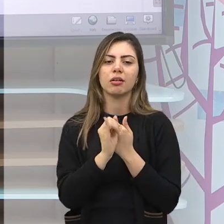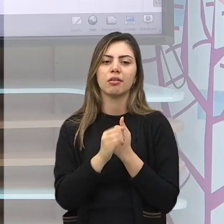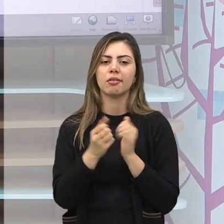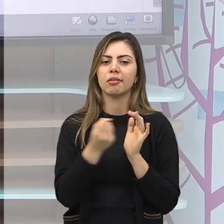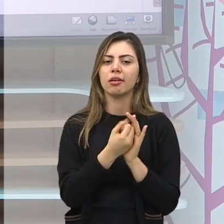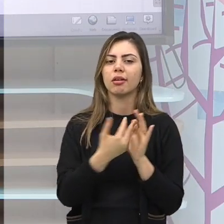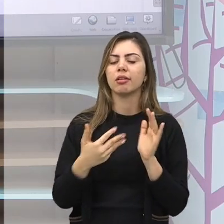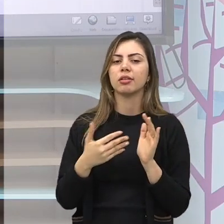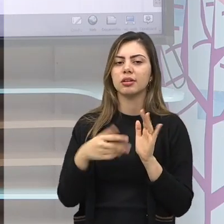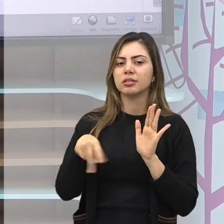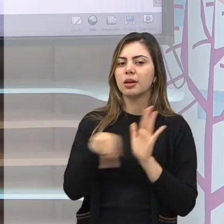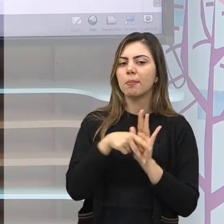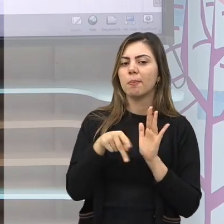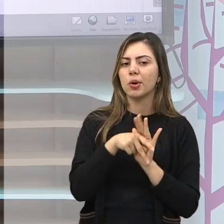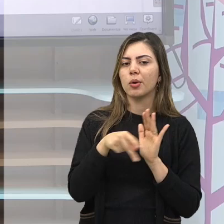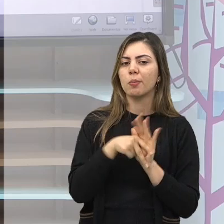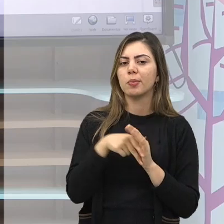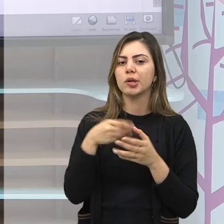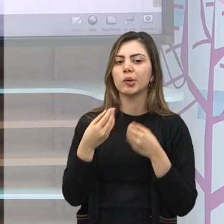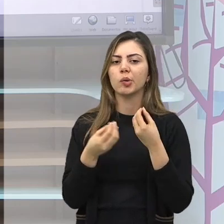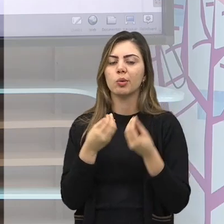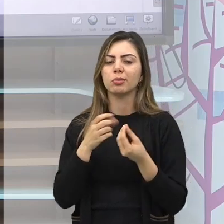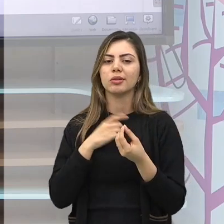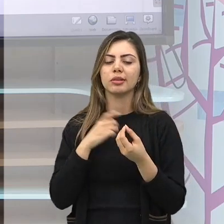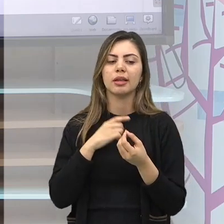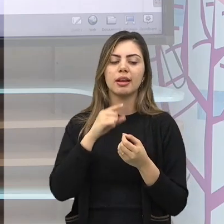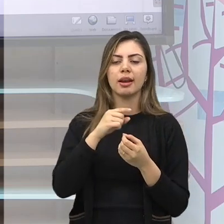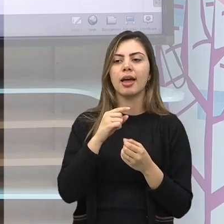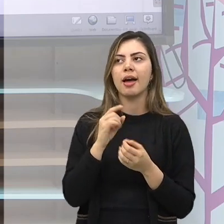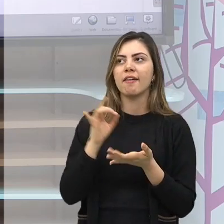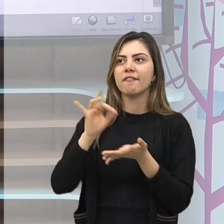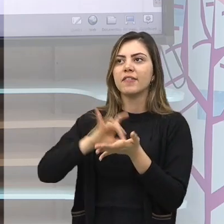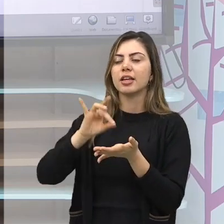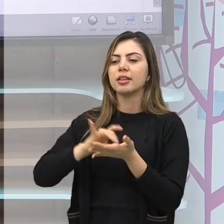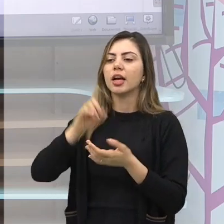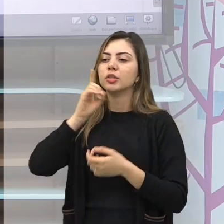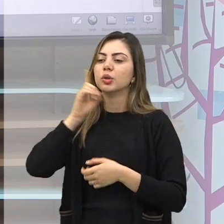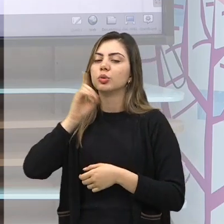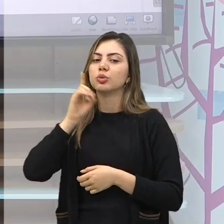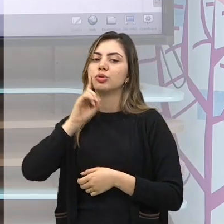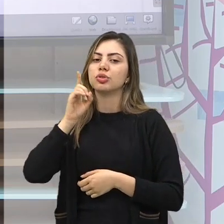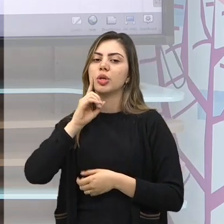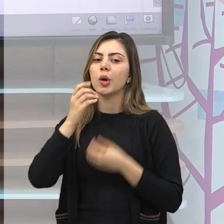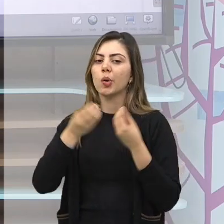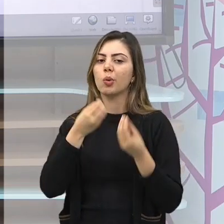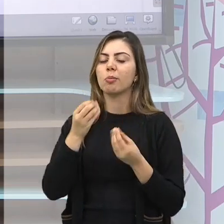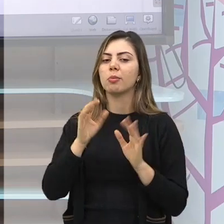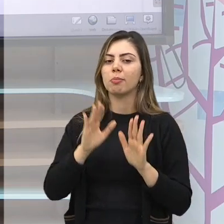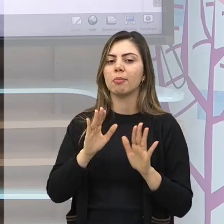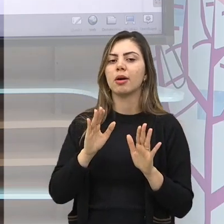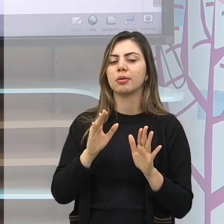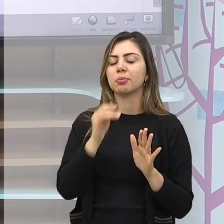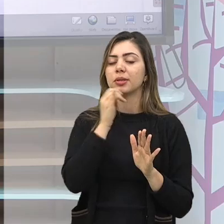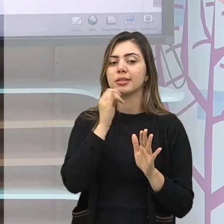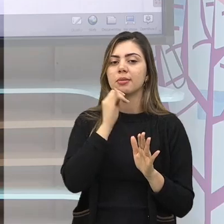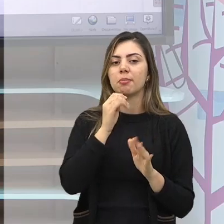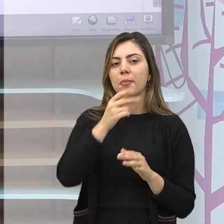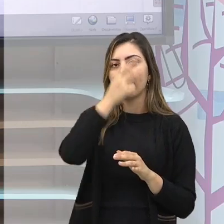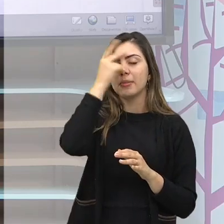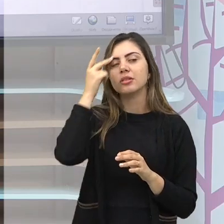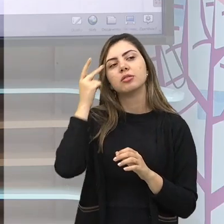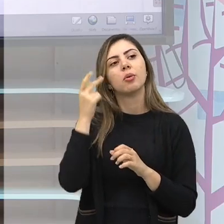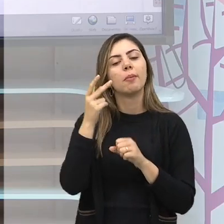específicas em relação a uma representação do real, da realidade do cotidiano do dia a dia. Então, para um explorador, por exemplo, em que ele